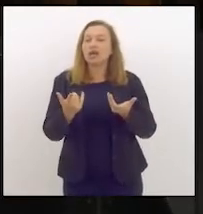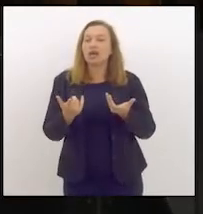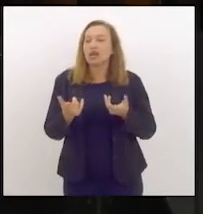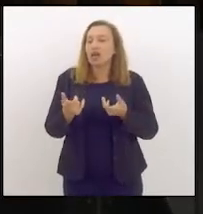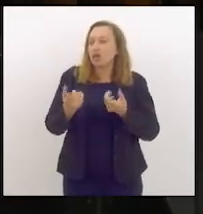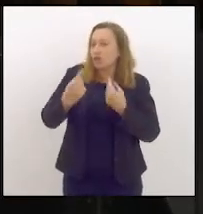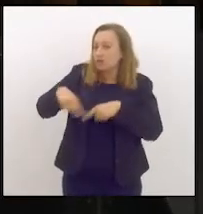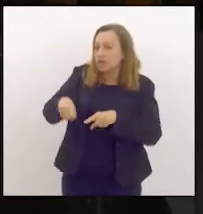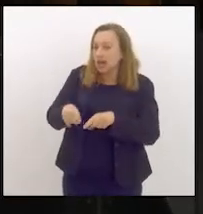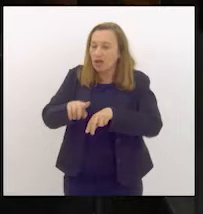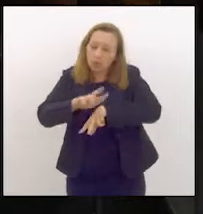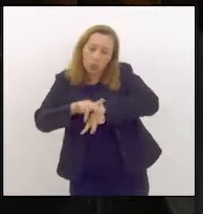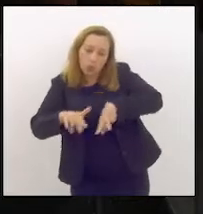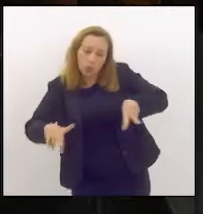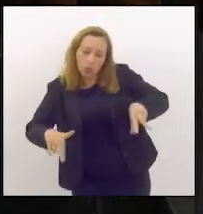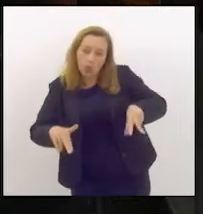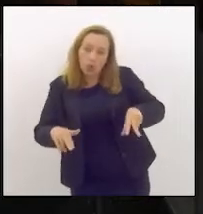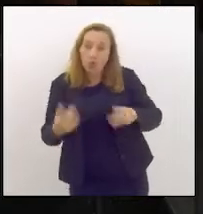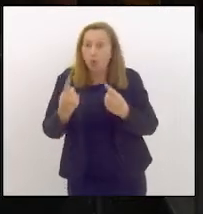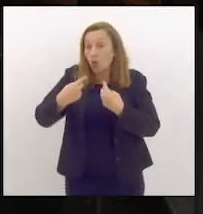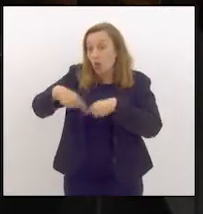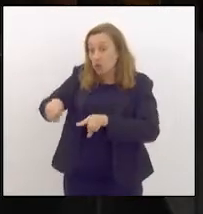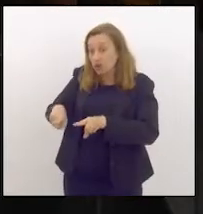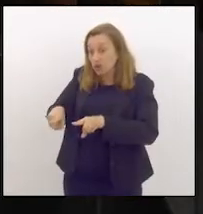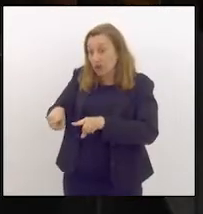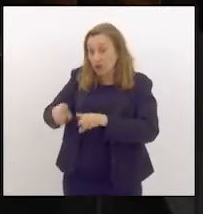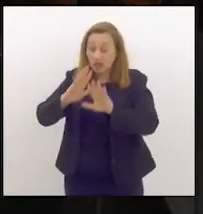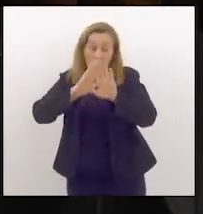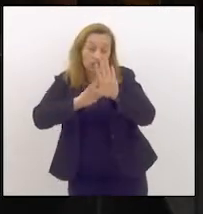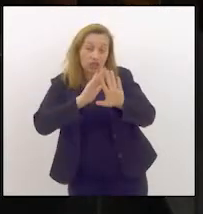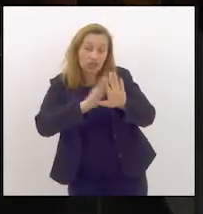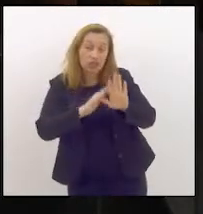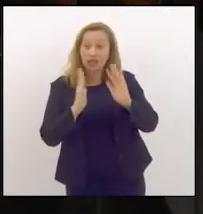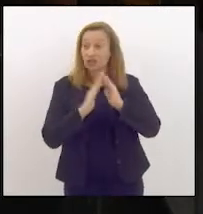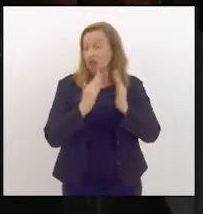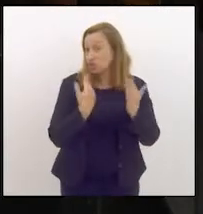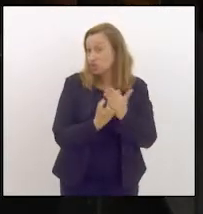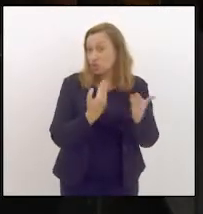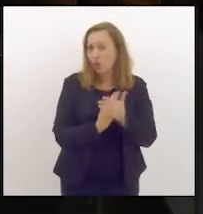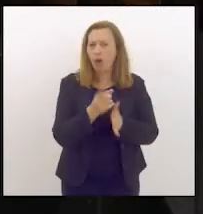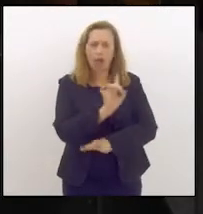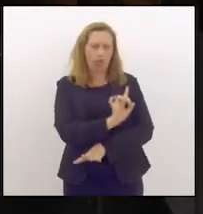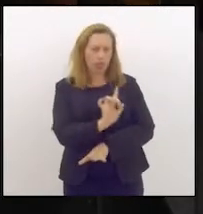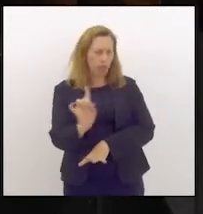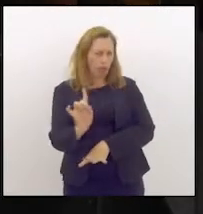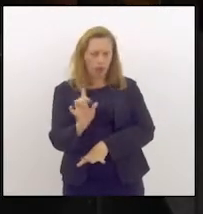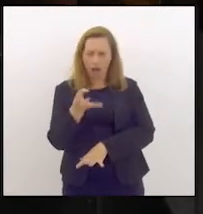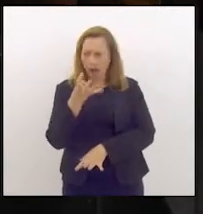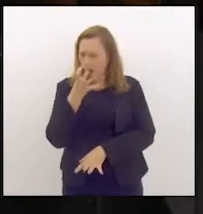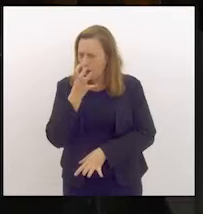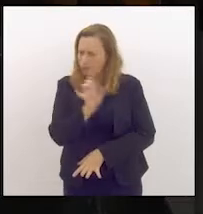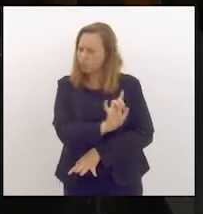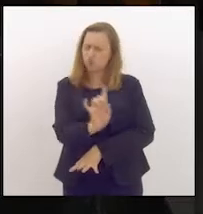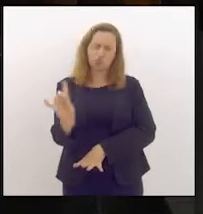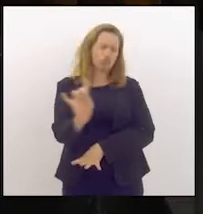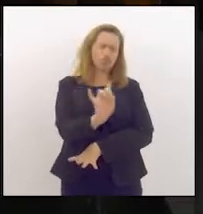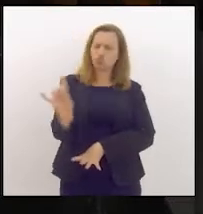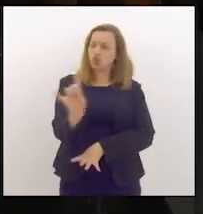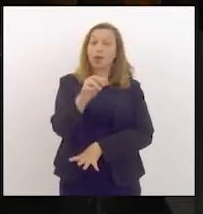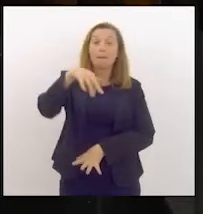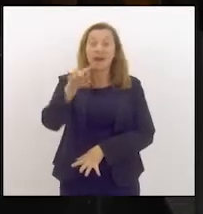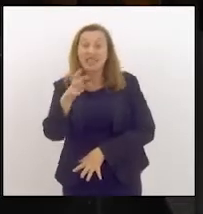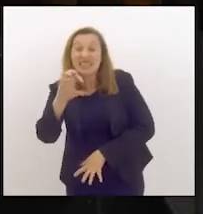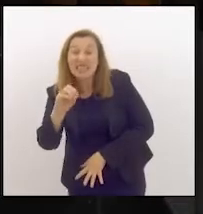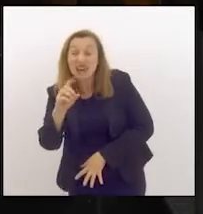que ele é contrário à doutrinação ideológica em sala de aula não se espantem se o senhor Marcelo